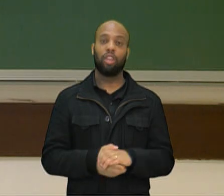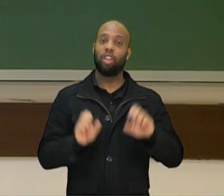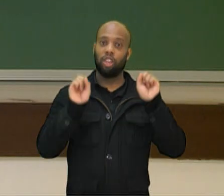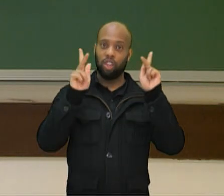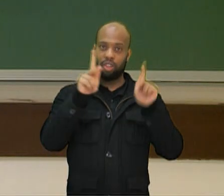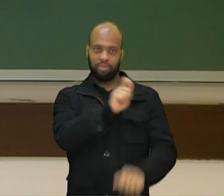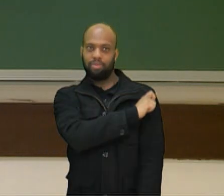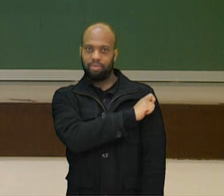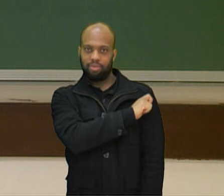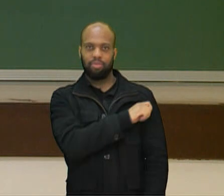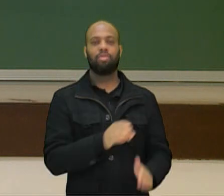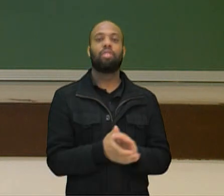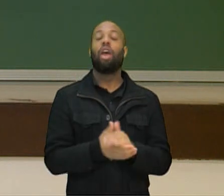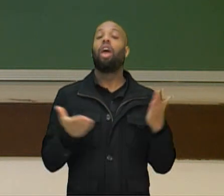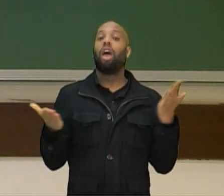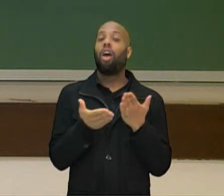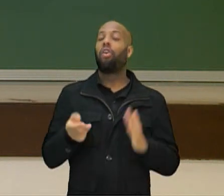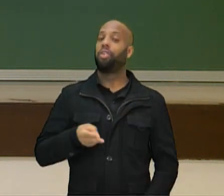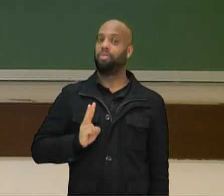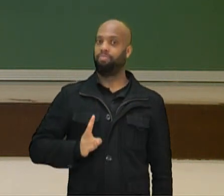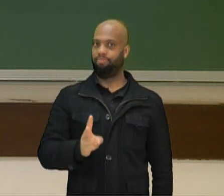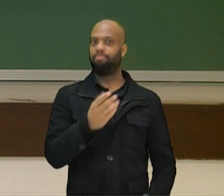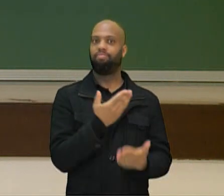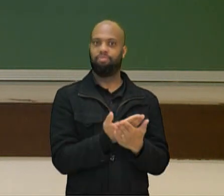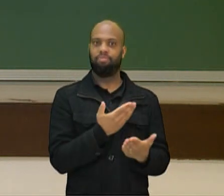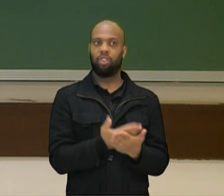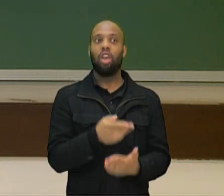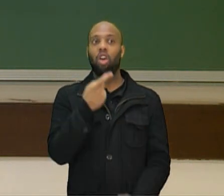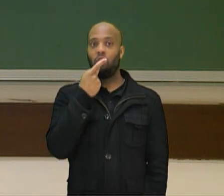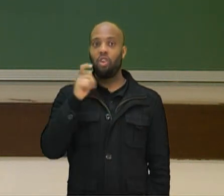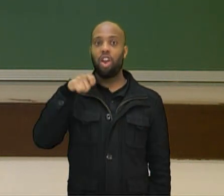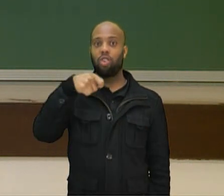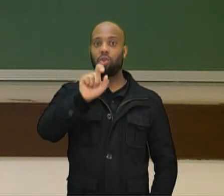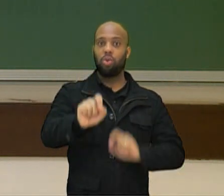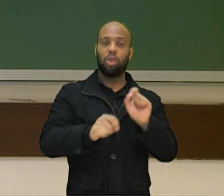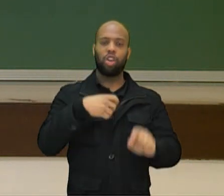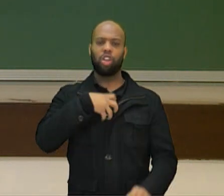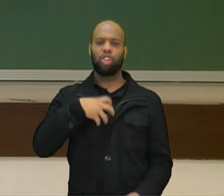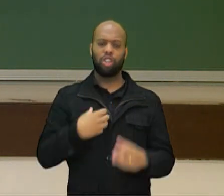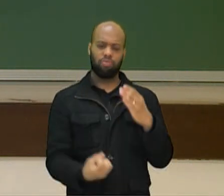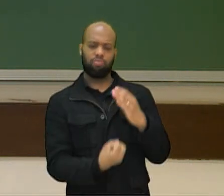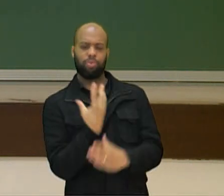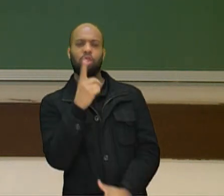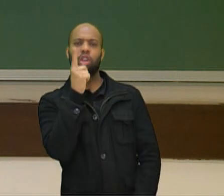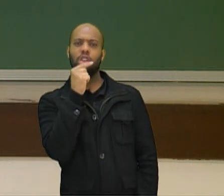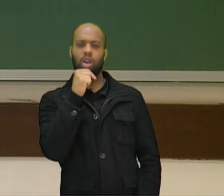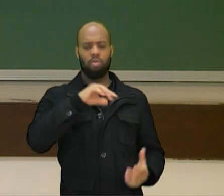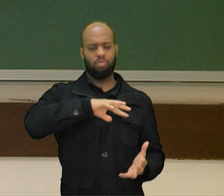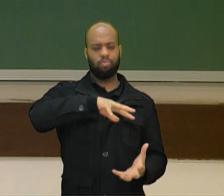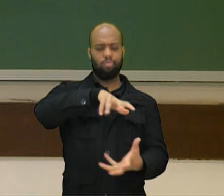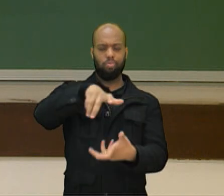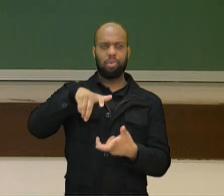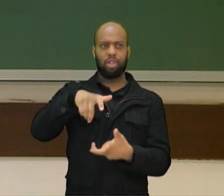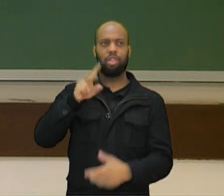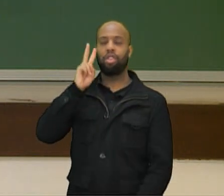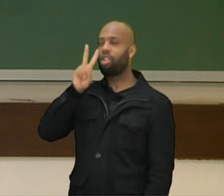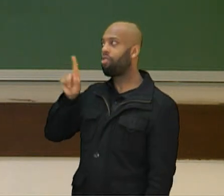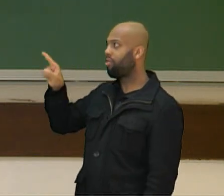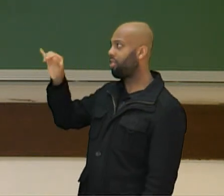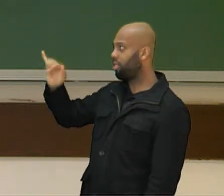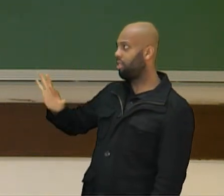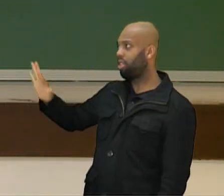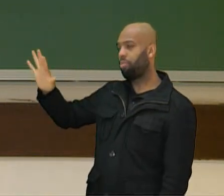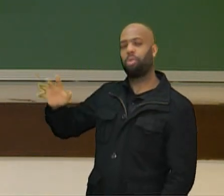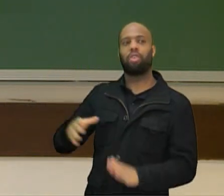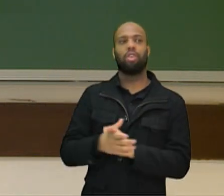Muito bem, estudante. Dando continuidade à nossa aula, vamos falar um pouquinho sobre a formação da água no nosso planeta. E olhando aqui na tela, ó,